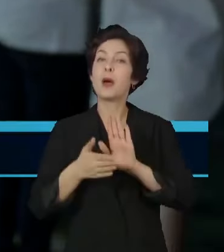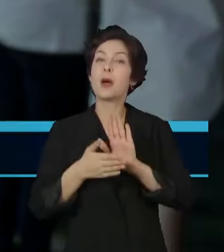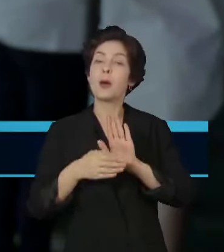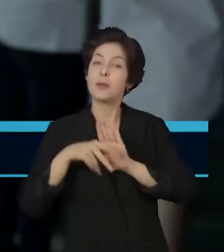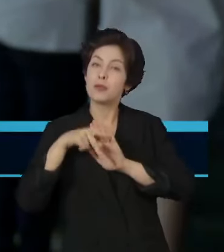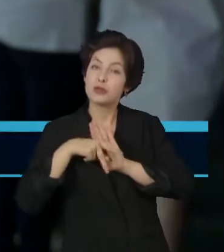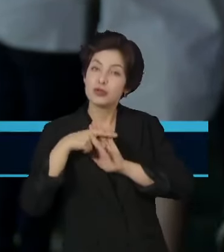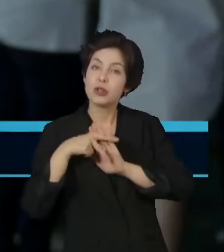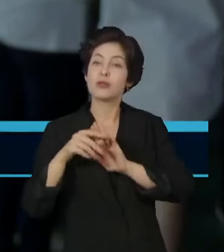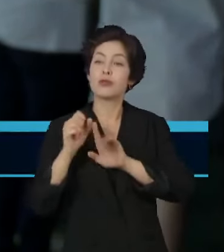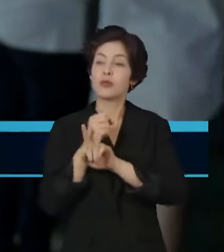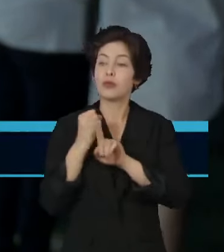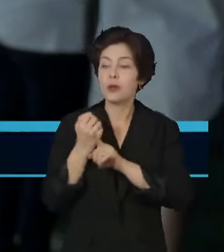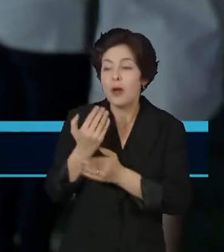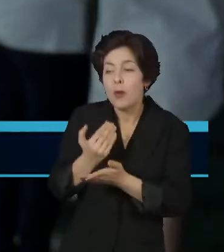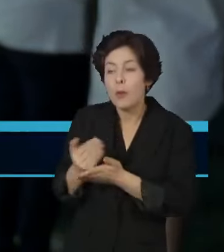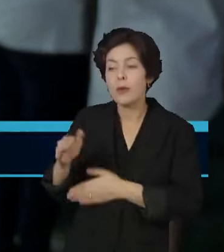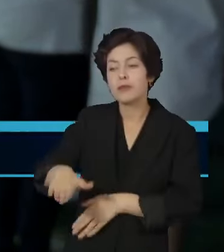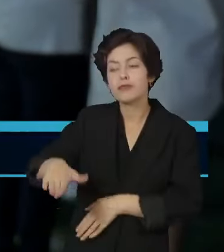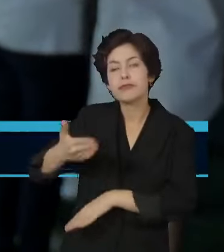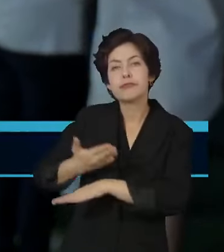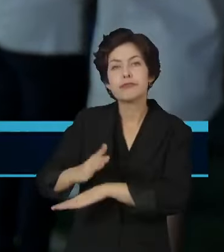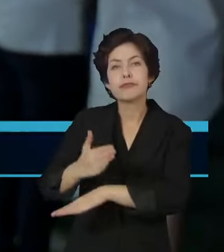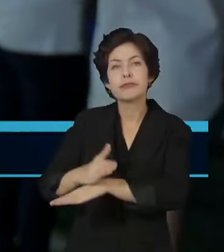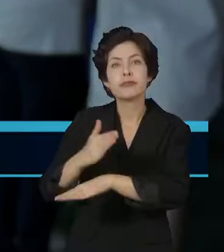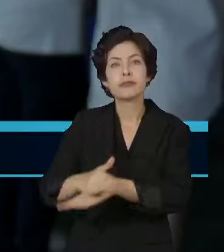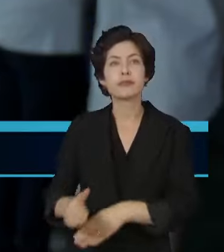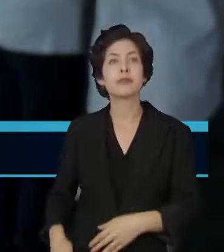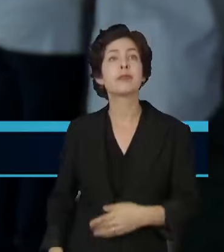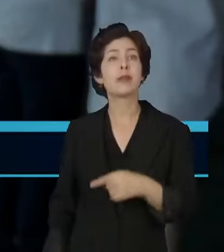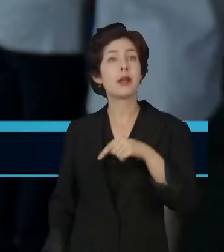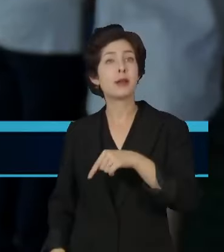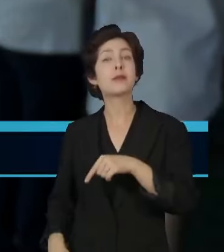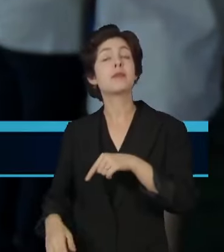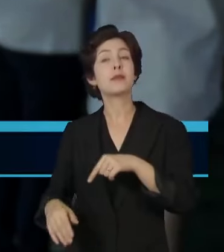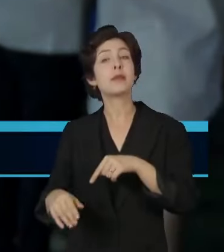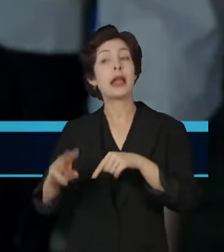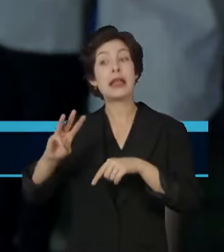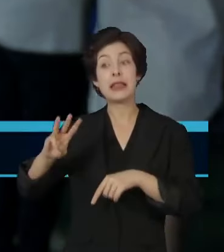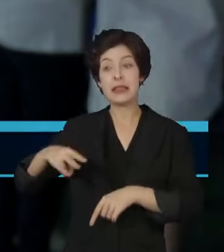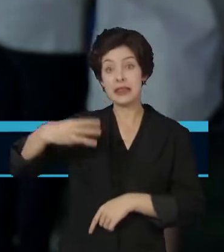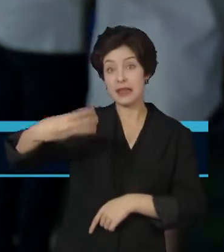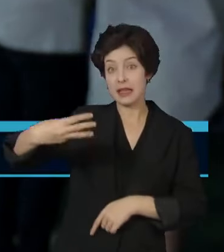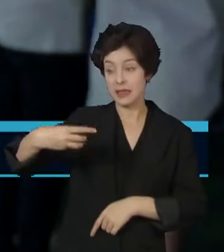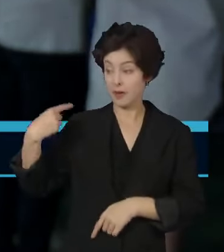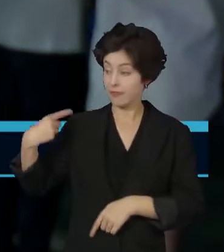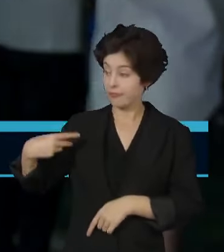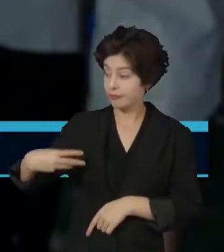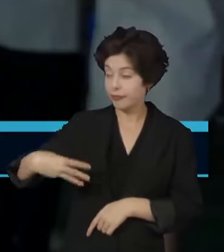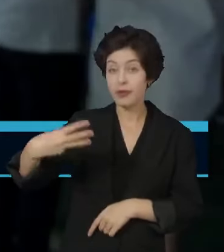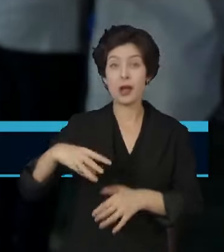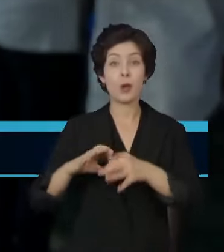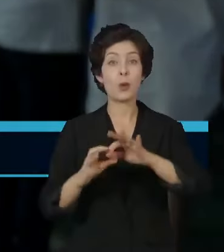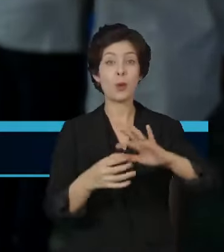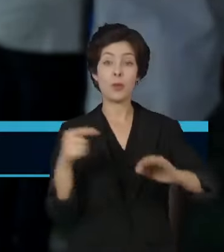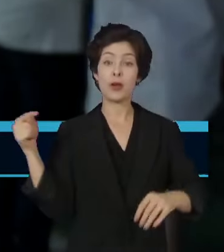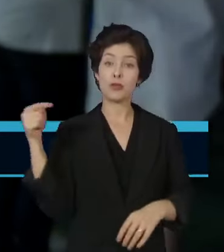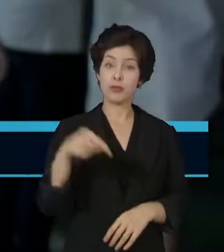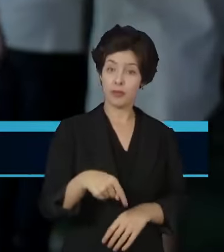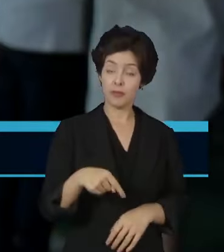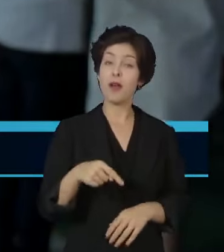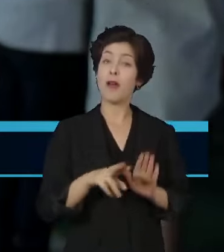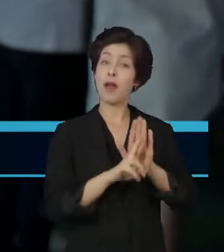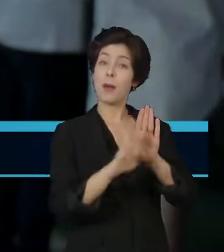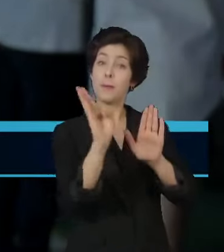Igor Coelho começou a praticar o badminton. Aqui em Paris, representou o Brasil pela terceira vez em uma Olimpíada. Tinha como objetivo